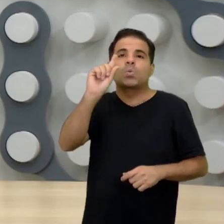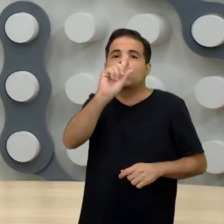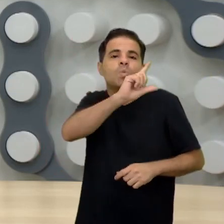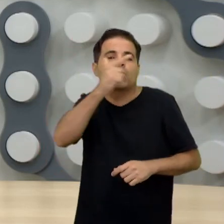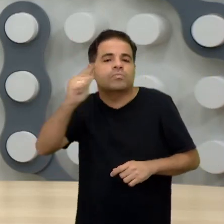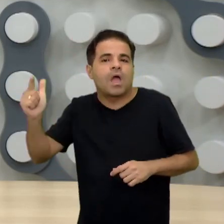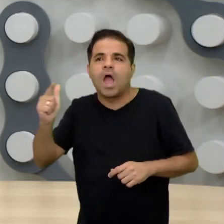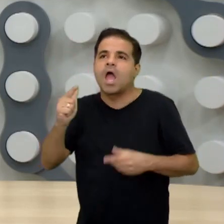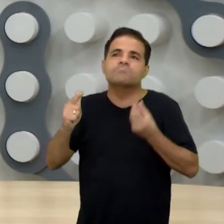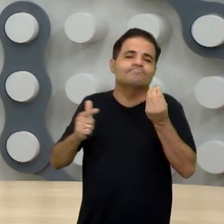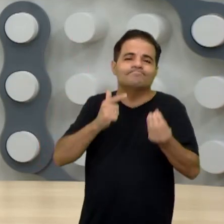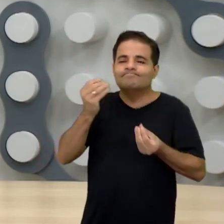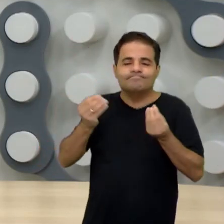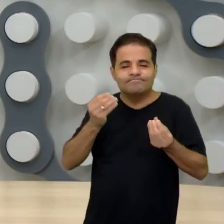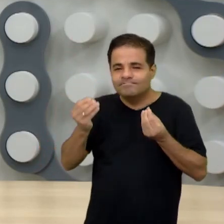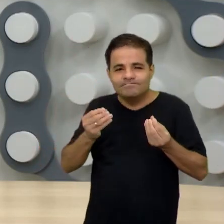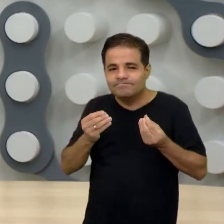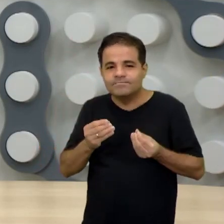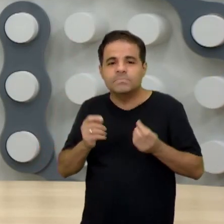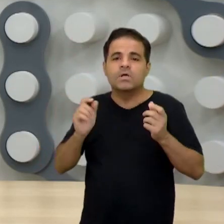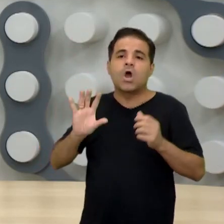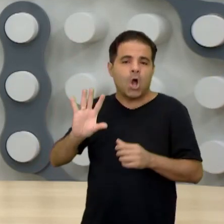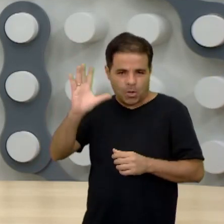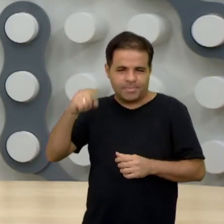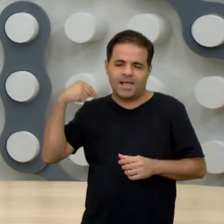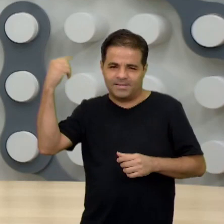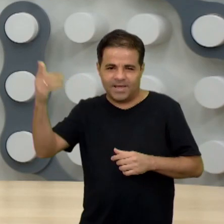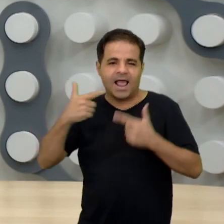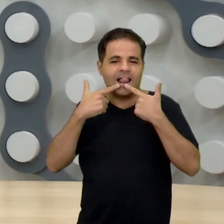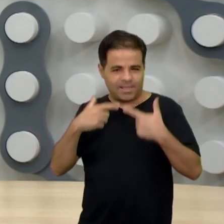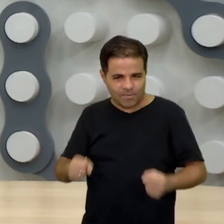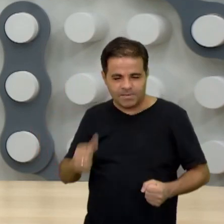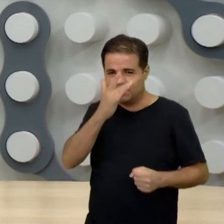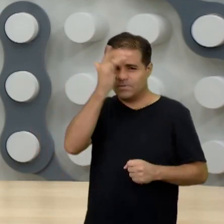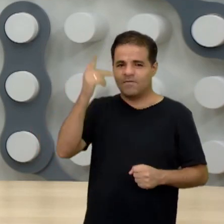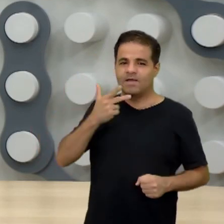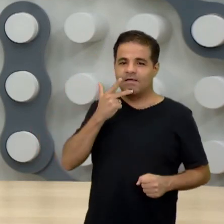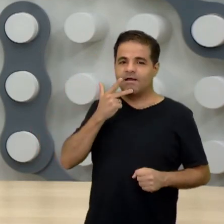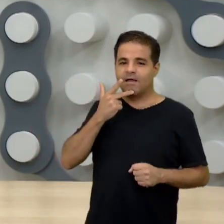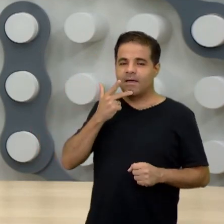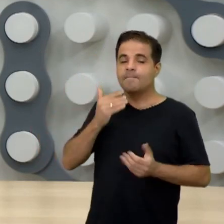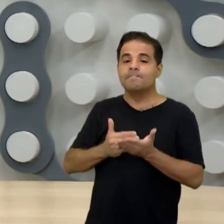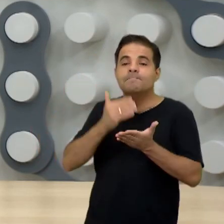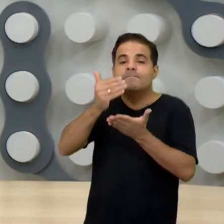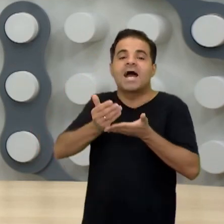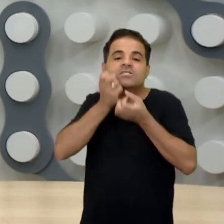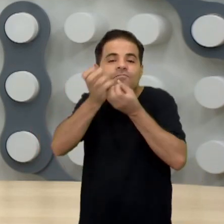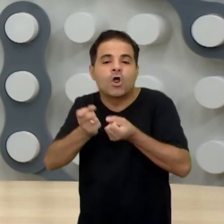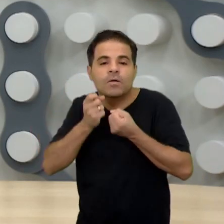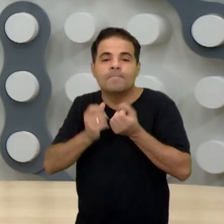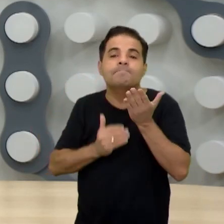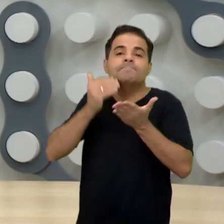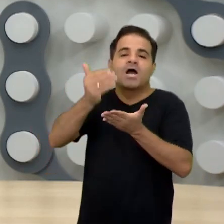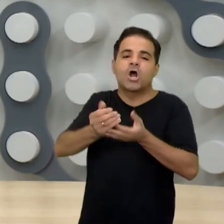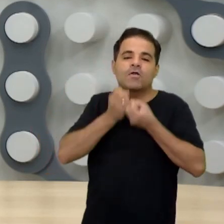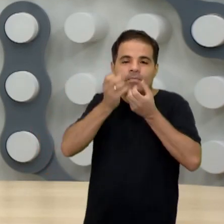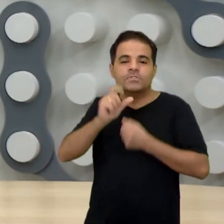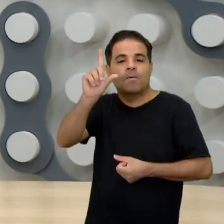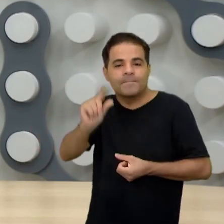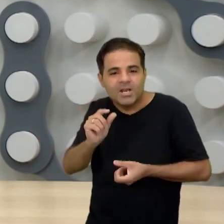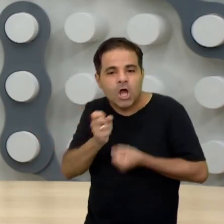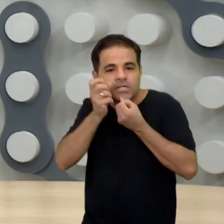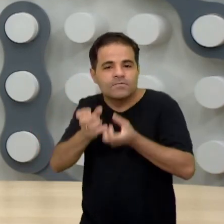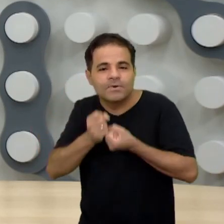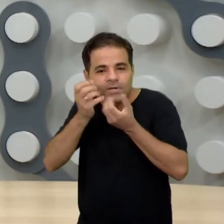um equívoco muito... que ocorre muito aí na linguagem, que as pessoas falam assim, para maiores informações. Gente, não existe maiores nem menores